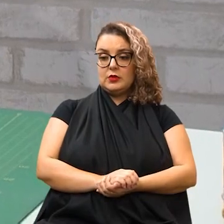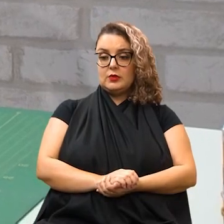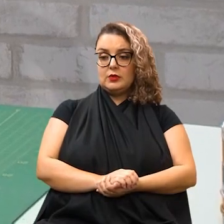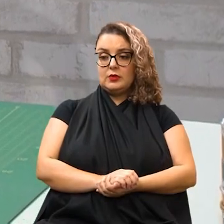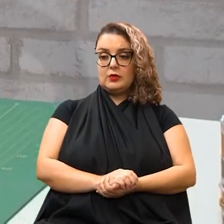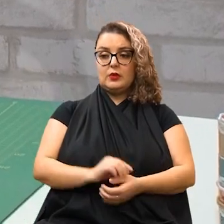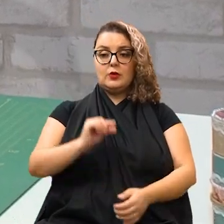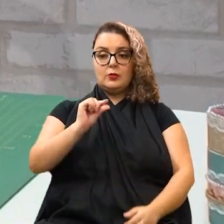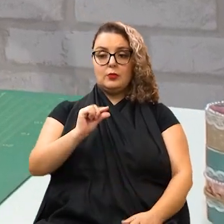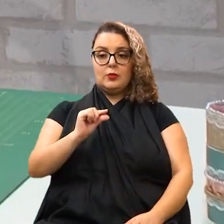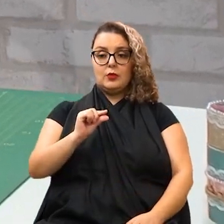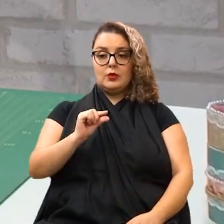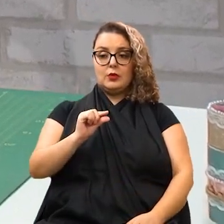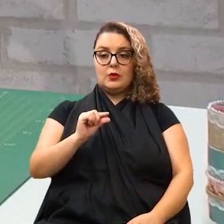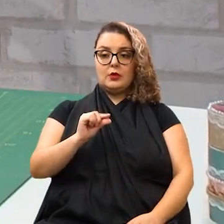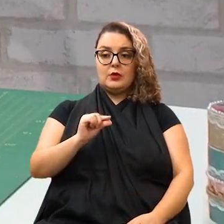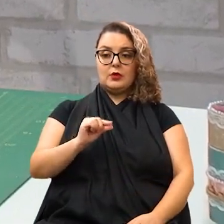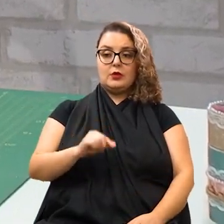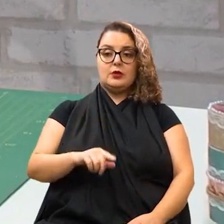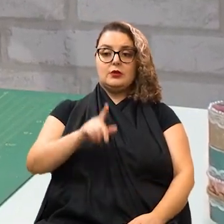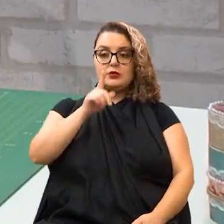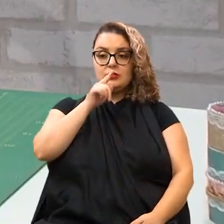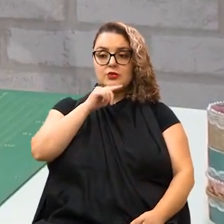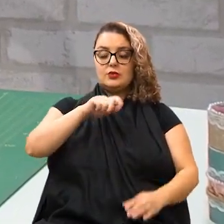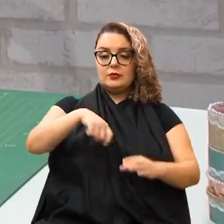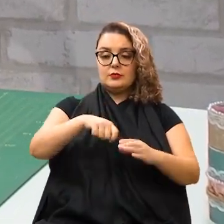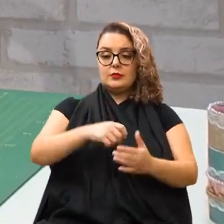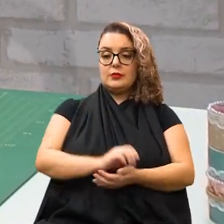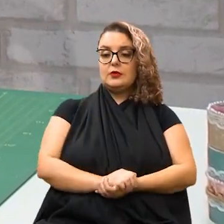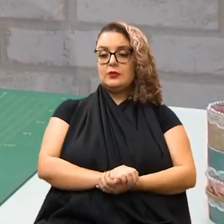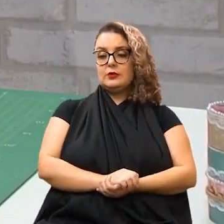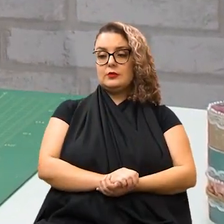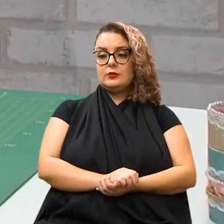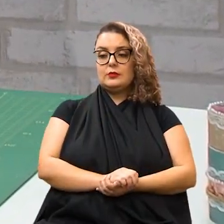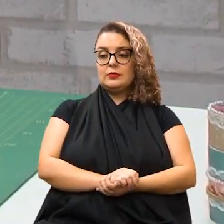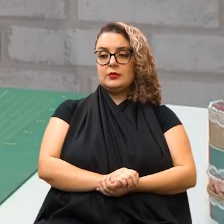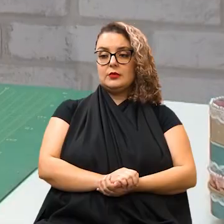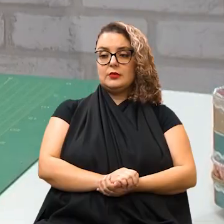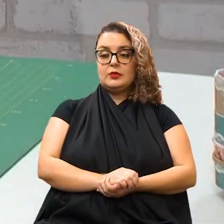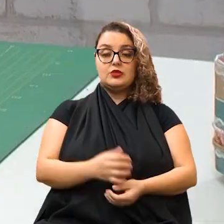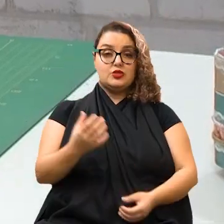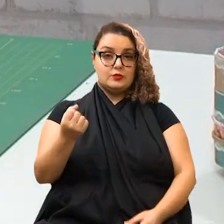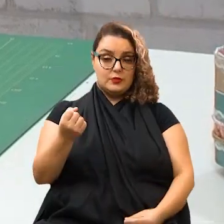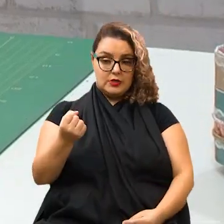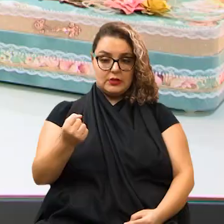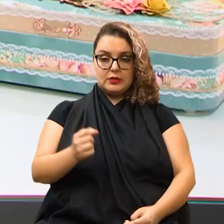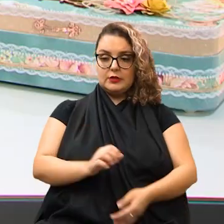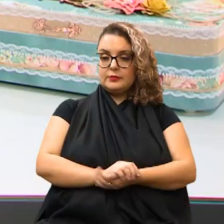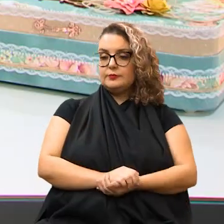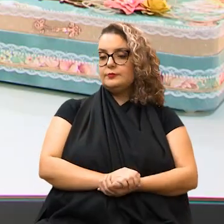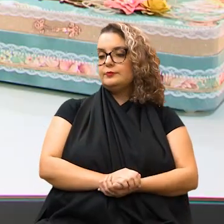vou voltar um pouquinho de tinta... Pegar um pouquinho de água aqui. Eu sei que não precisa de água. Um pouquinho de tinta branca.